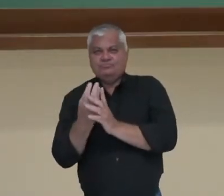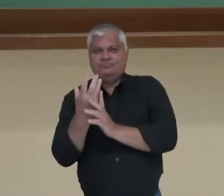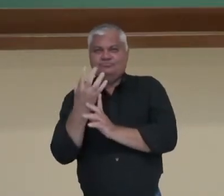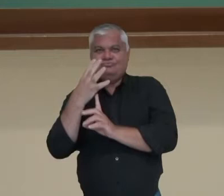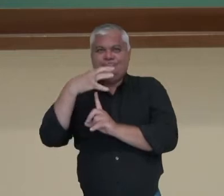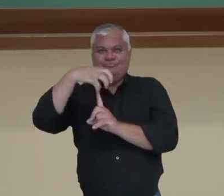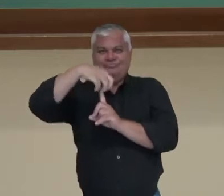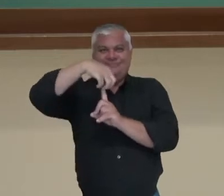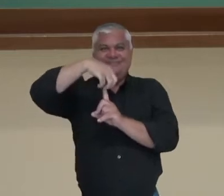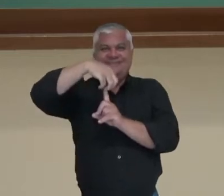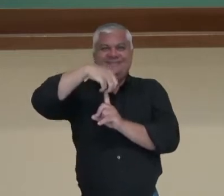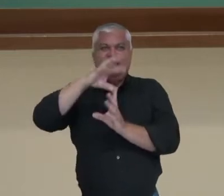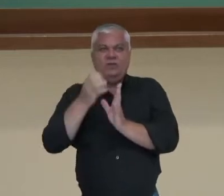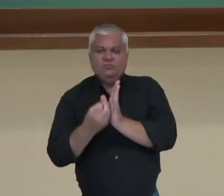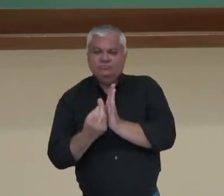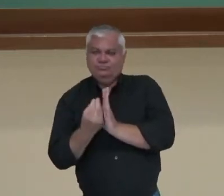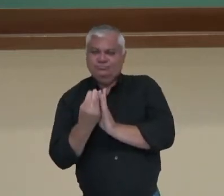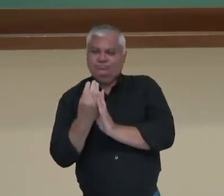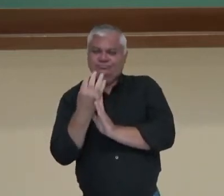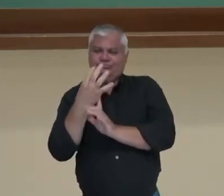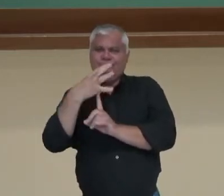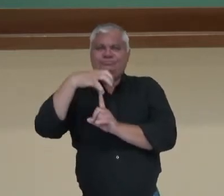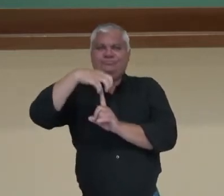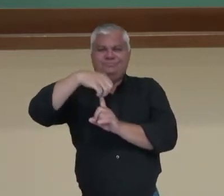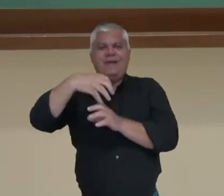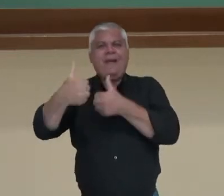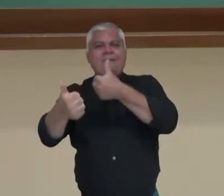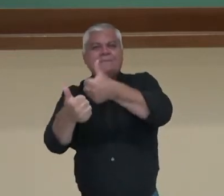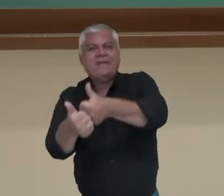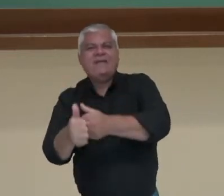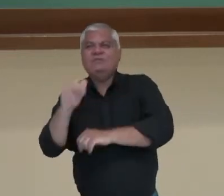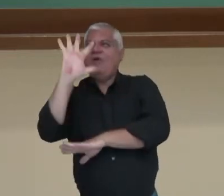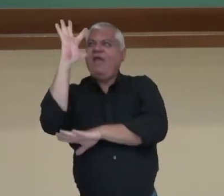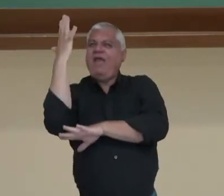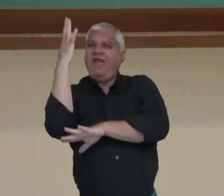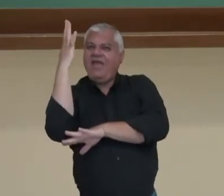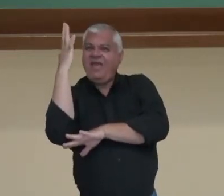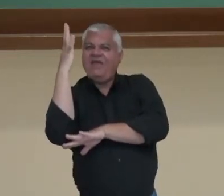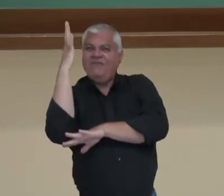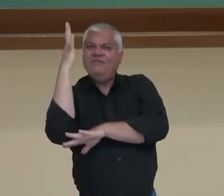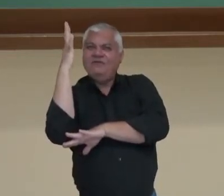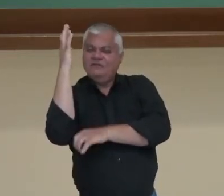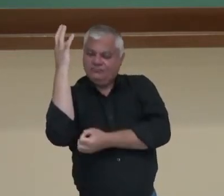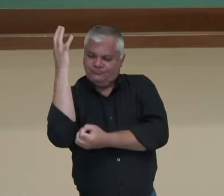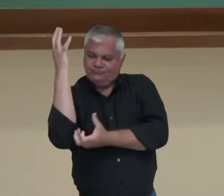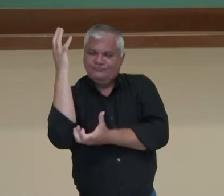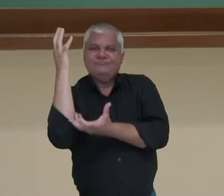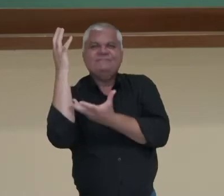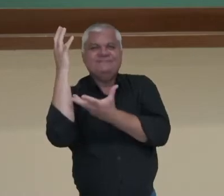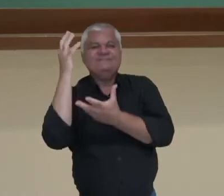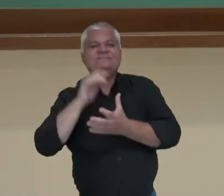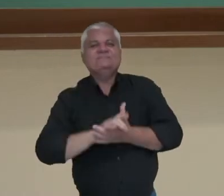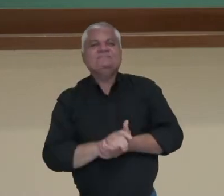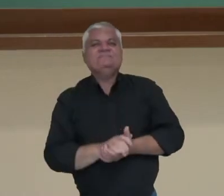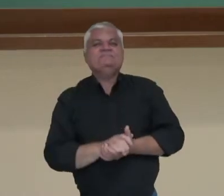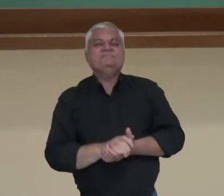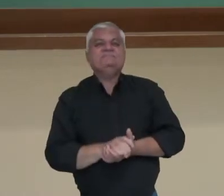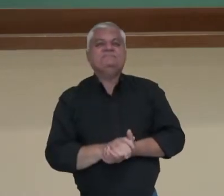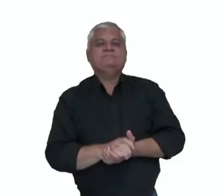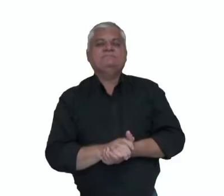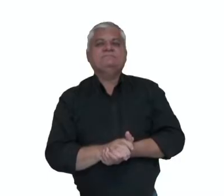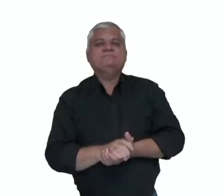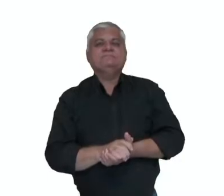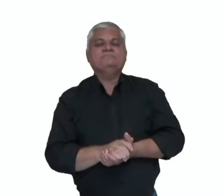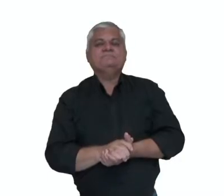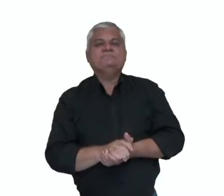né? Que é um fungo bem típico que fica próximo de árvores como pinos, por exemplo, ok? Você